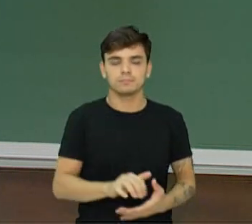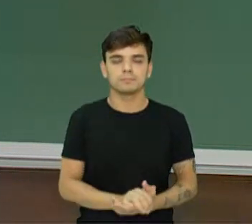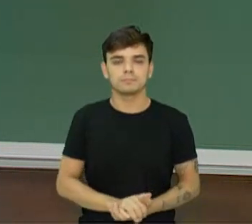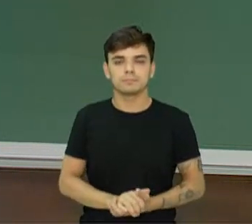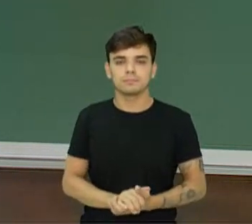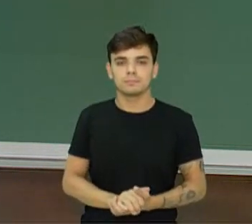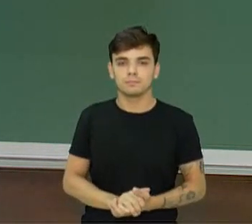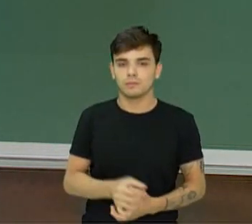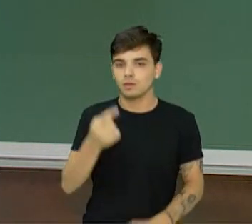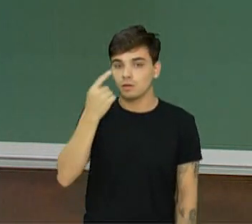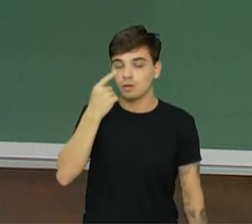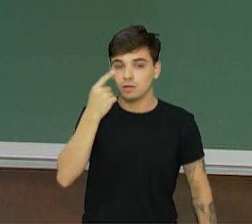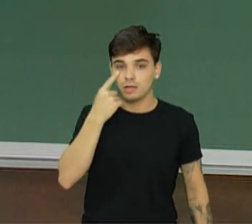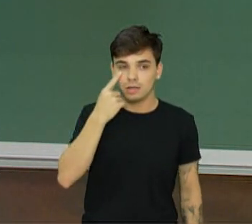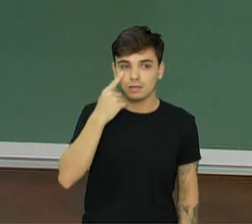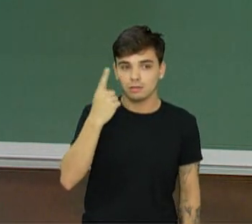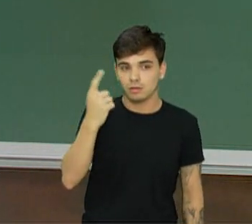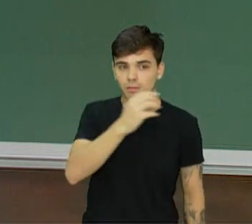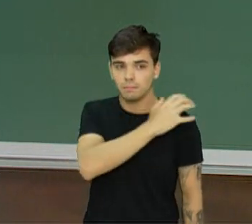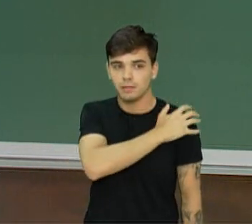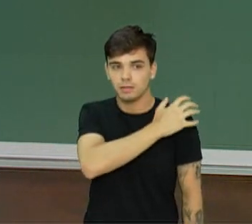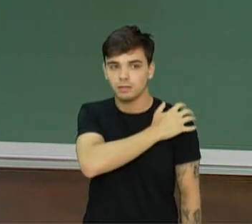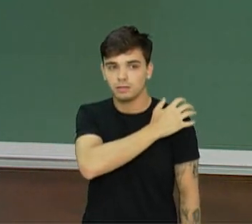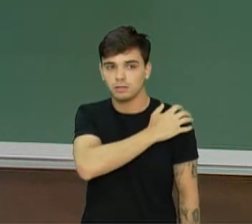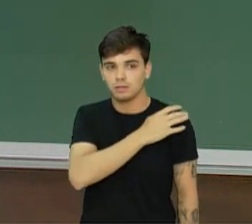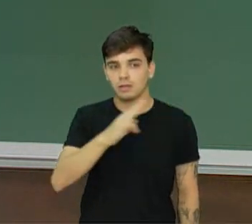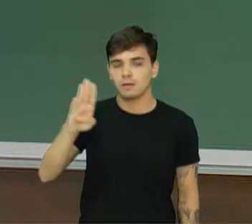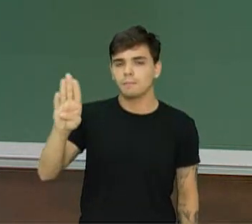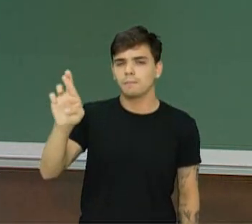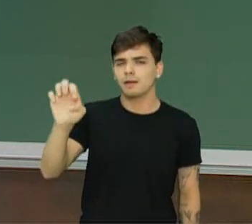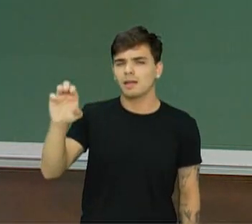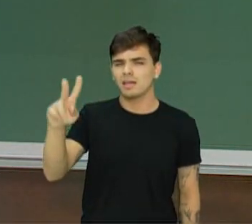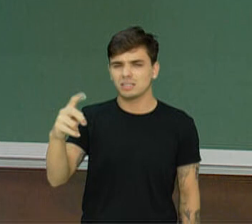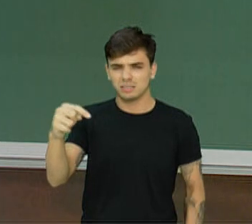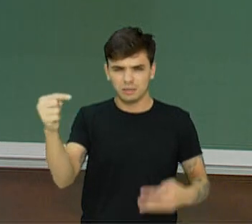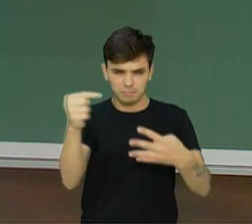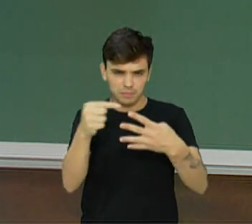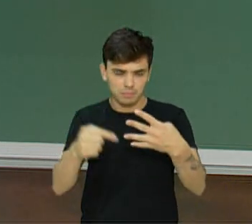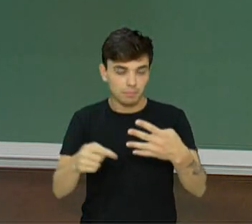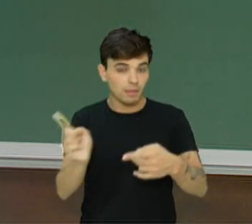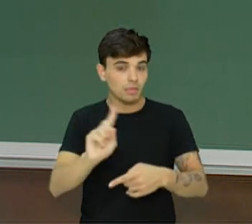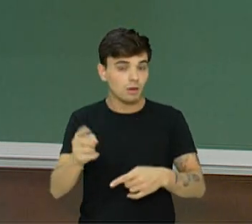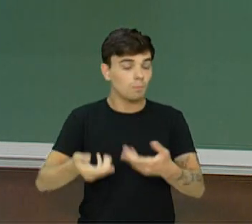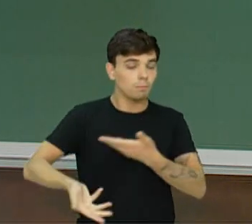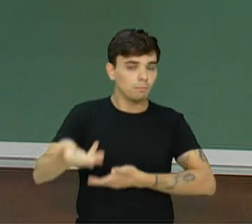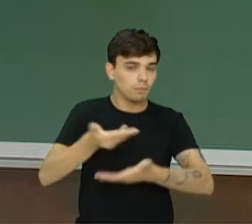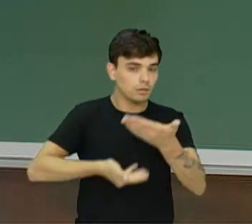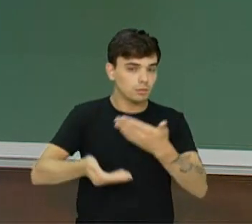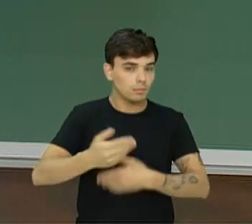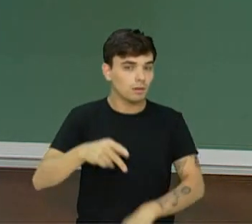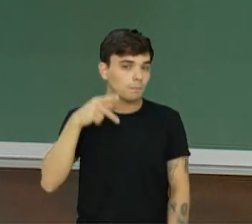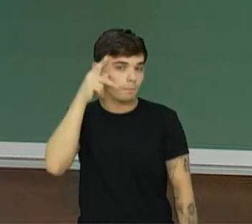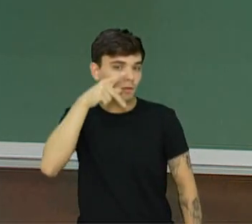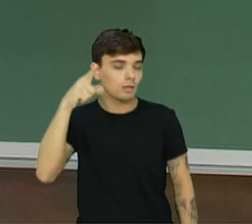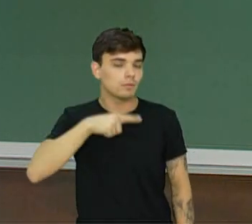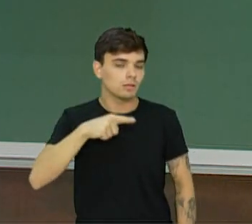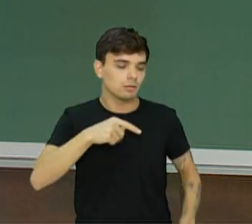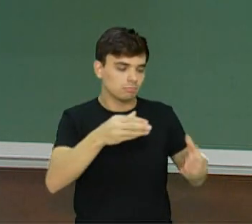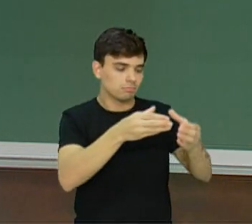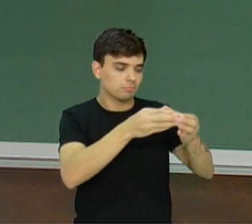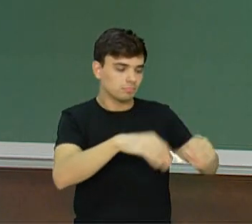A. Para Gramsci, Platão e Brecht, não participar da política acarreta em